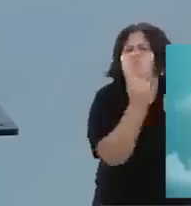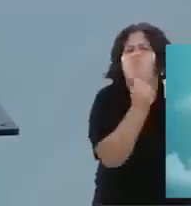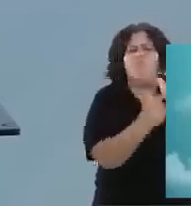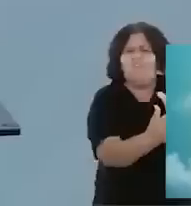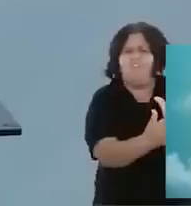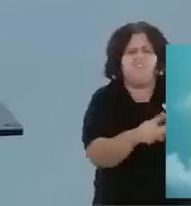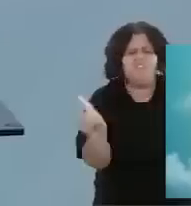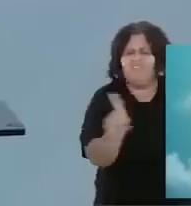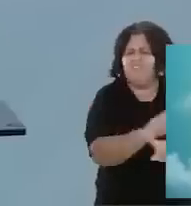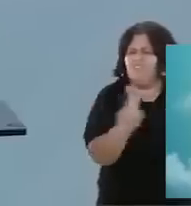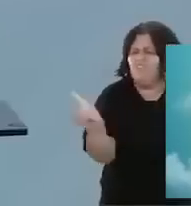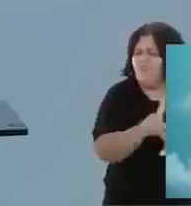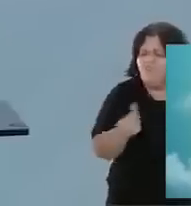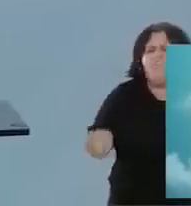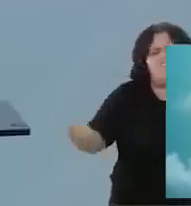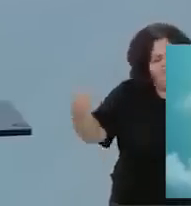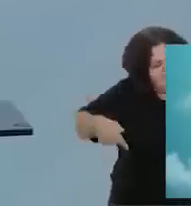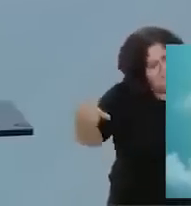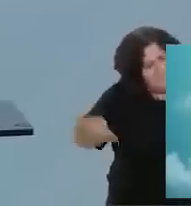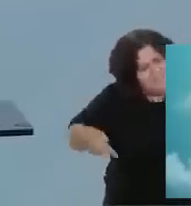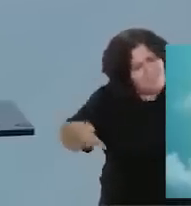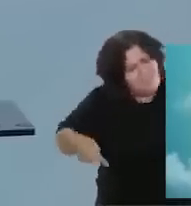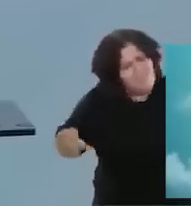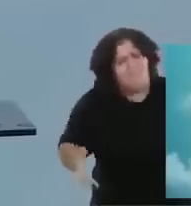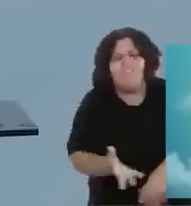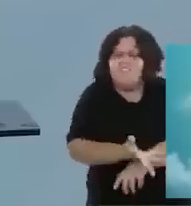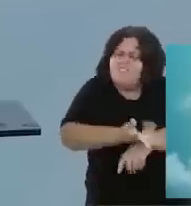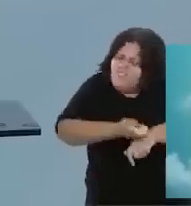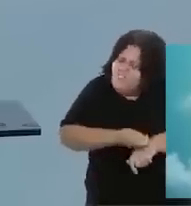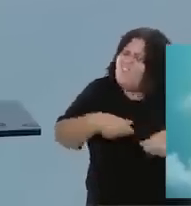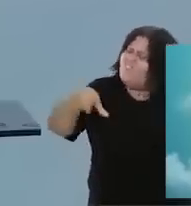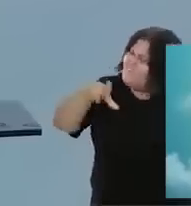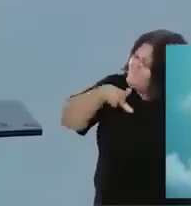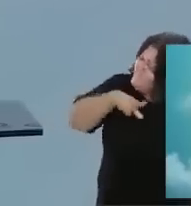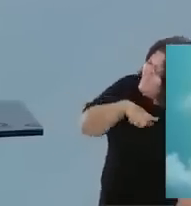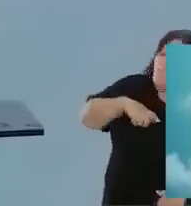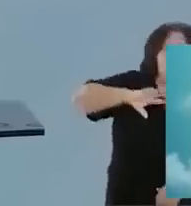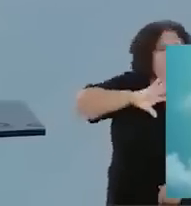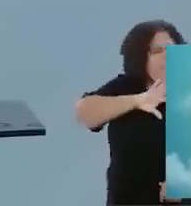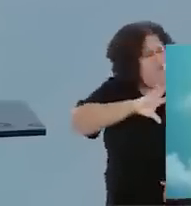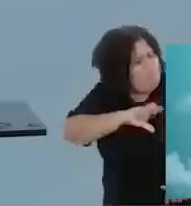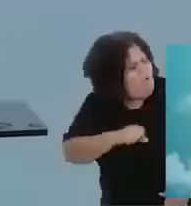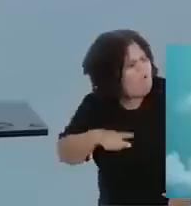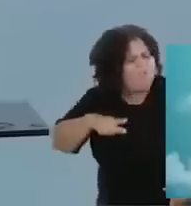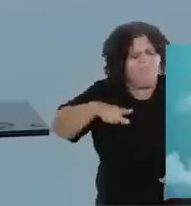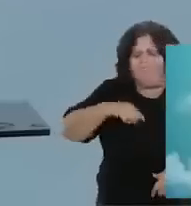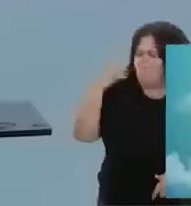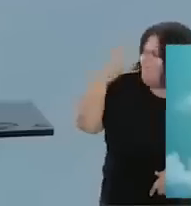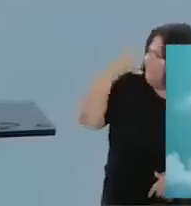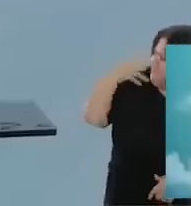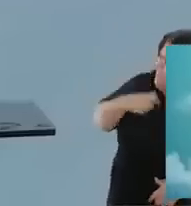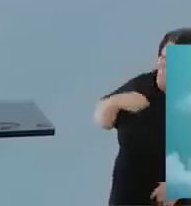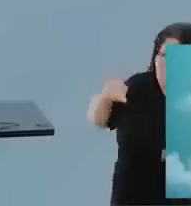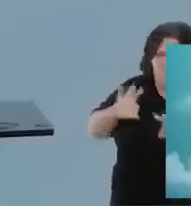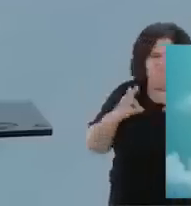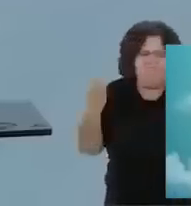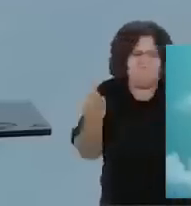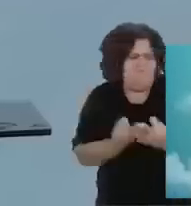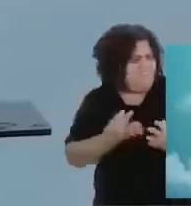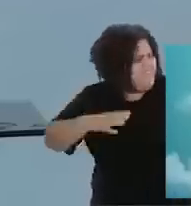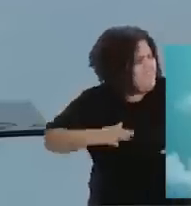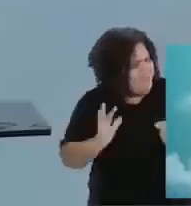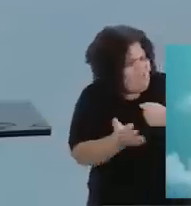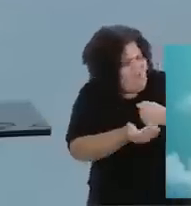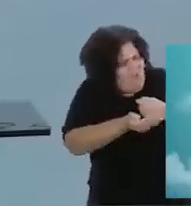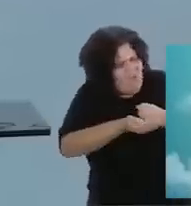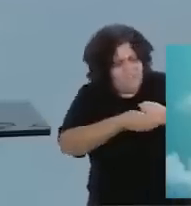nome, aqui as pessoas têm cheiro, aqui as pessoas têm cor, aqui as pessoas têm beleza, aqui as pessoas são amadas, aqui elas são acolhidas. Somos